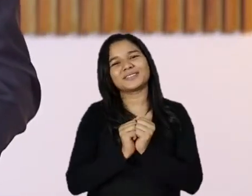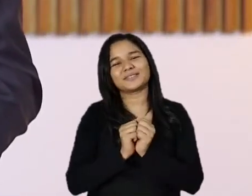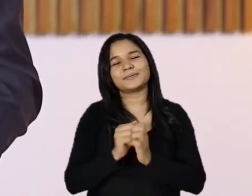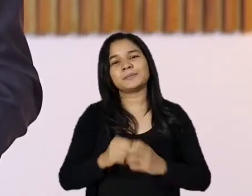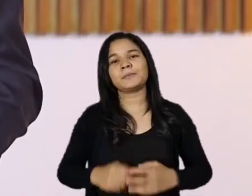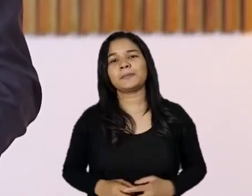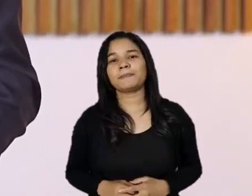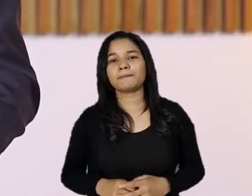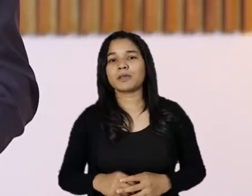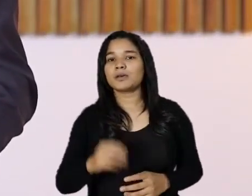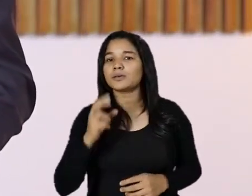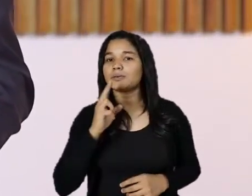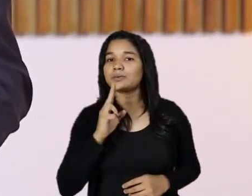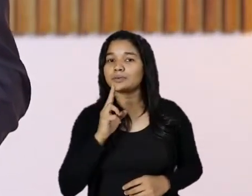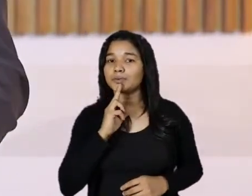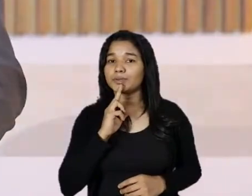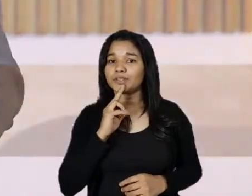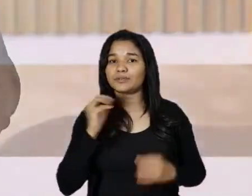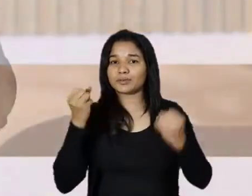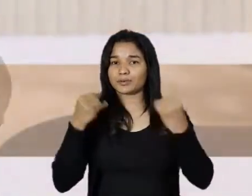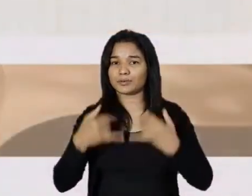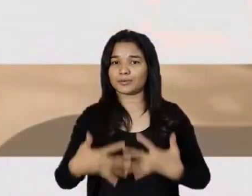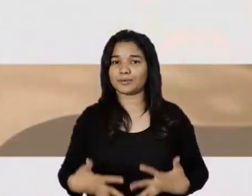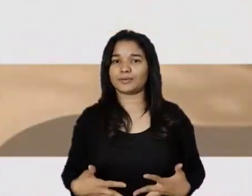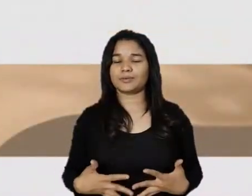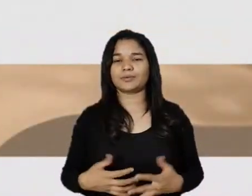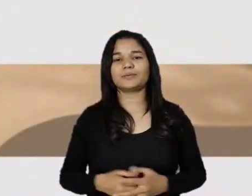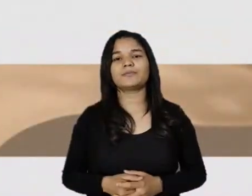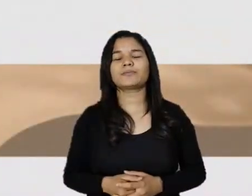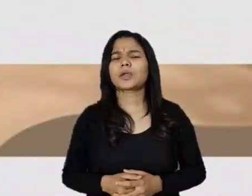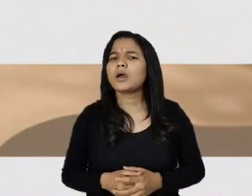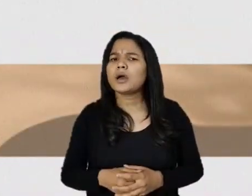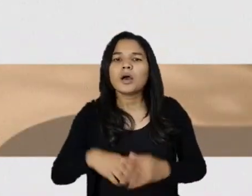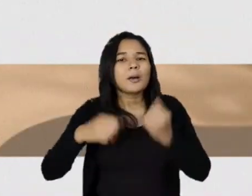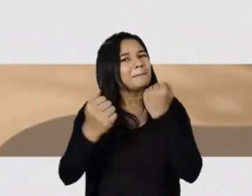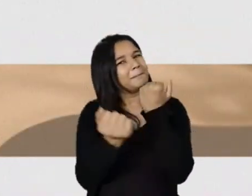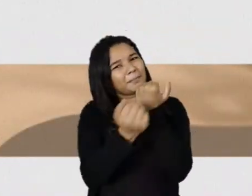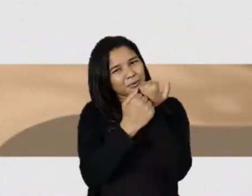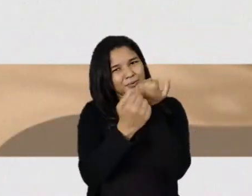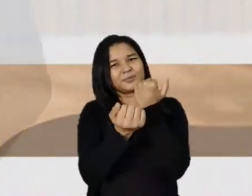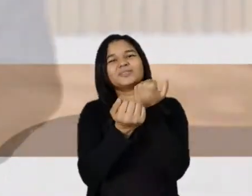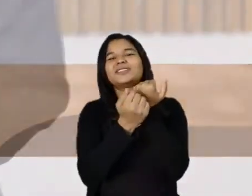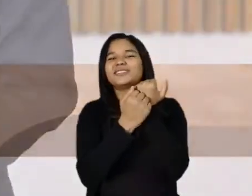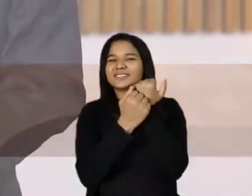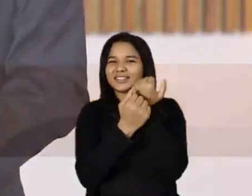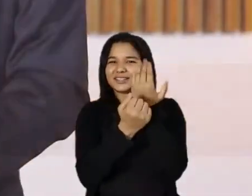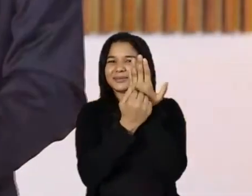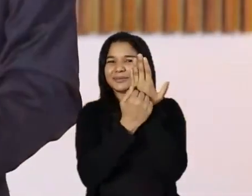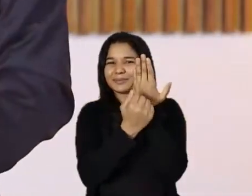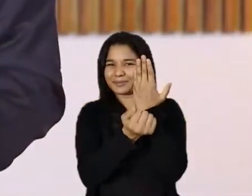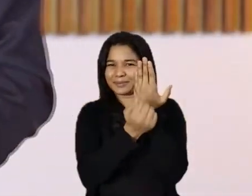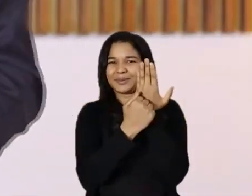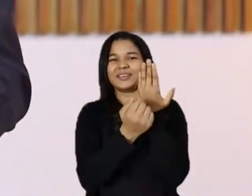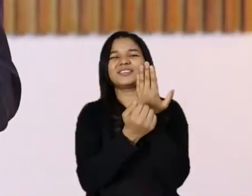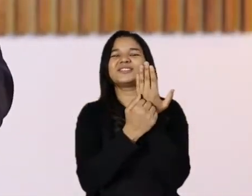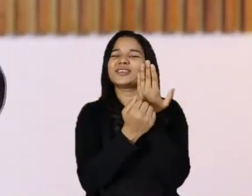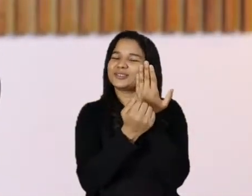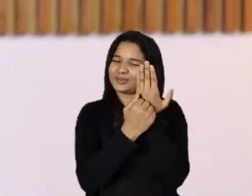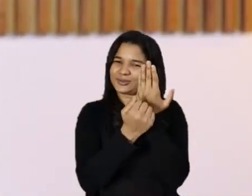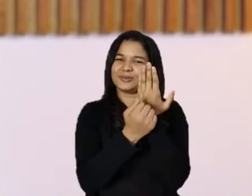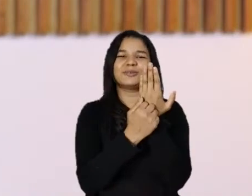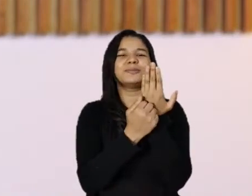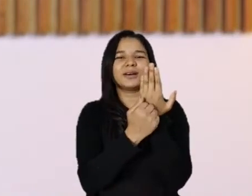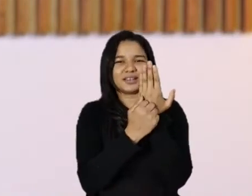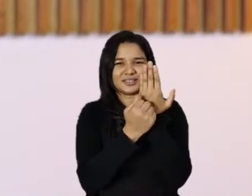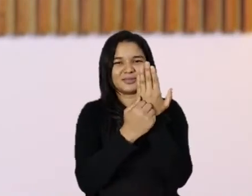assim, quão interessadamente bate o Senhor Jesus à porta das famílias. Jesus está interessado a entrar nas portas